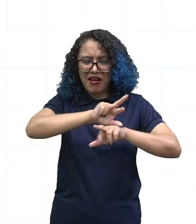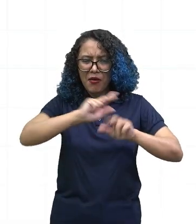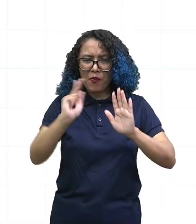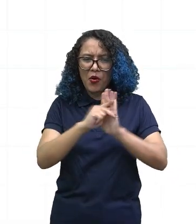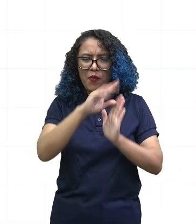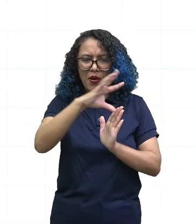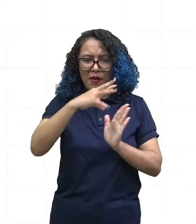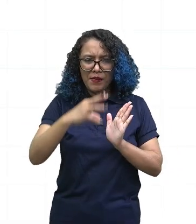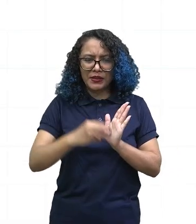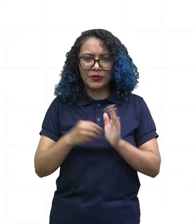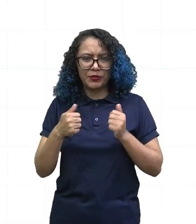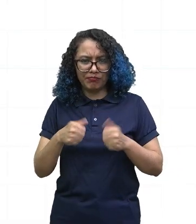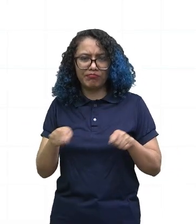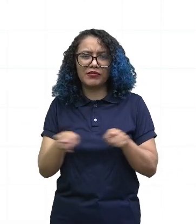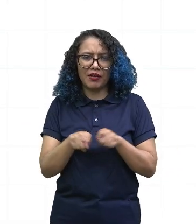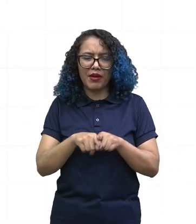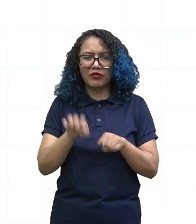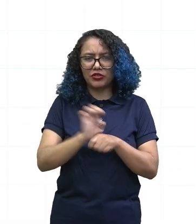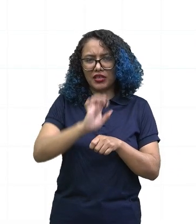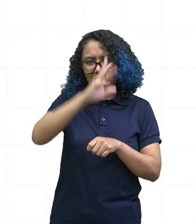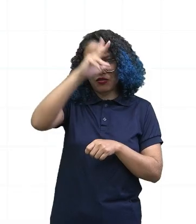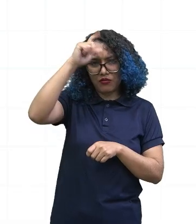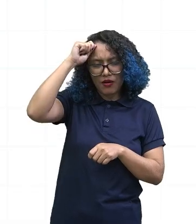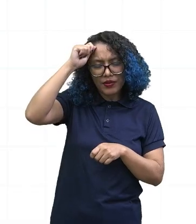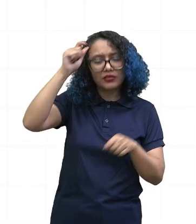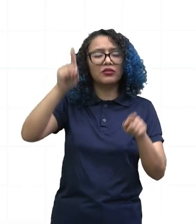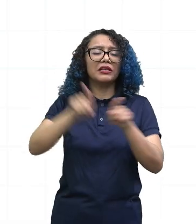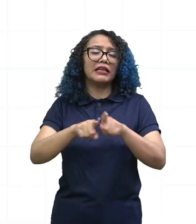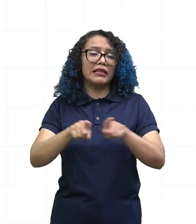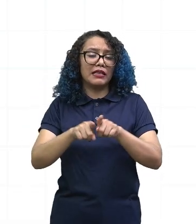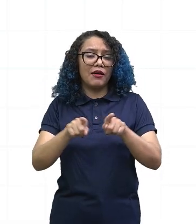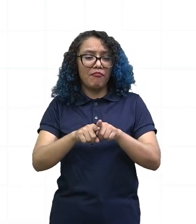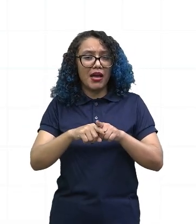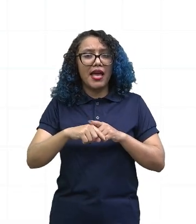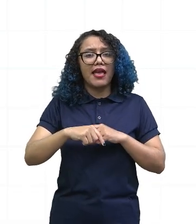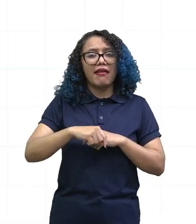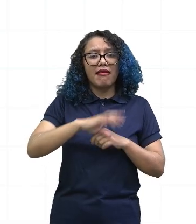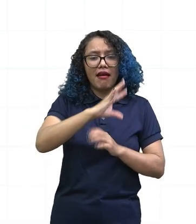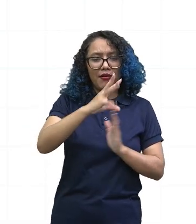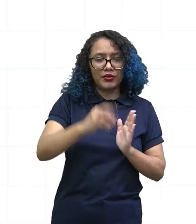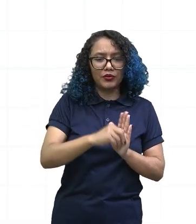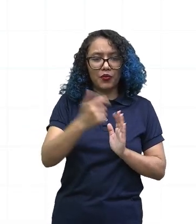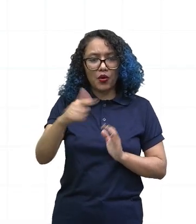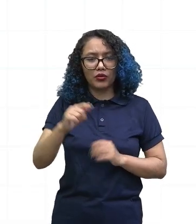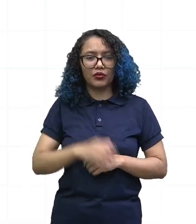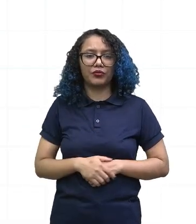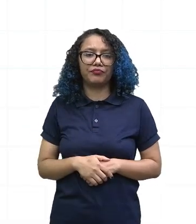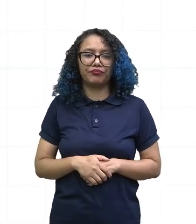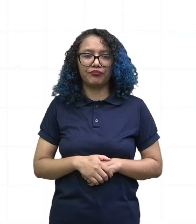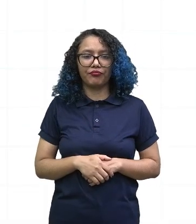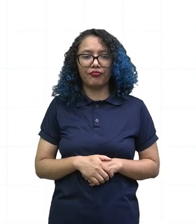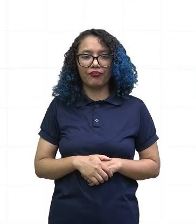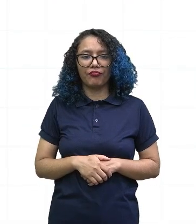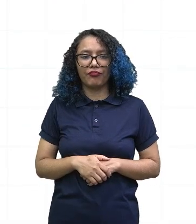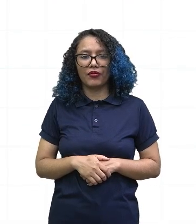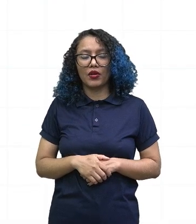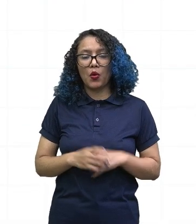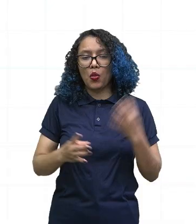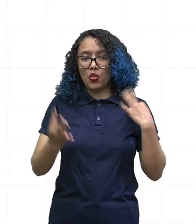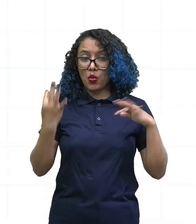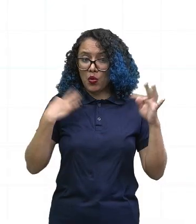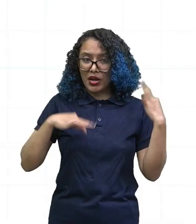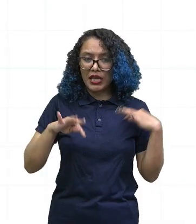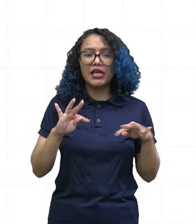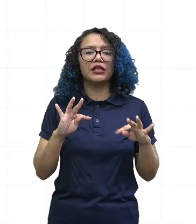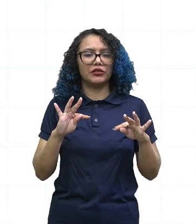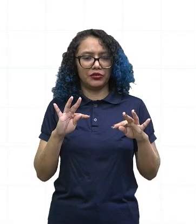Amazônia, né, do estado do Amazonas e da Amazônia. O ecoturismo, Olha só, o ecoturismo de base